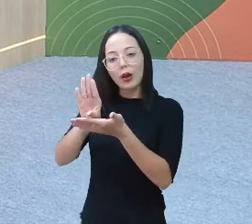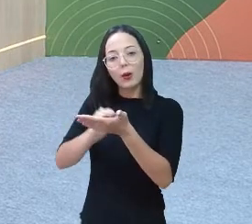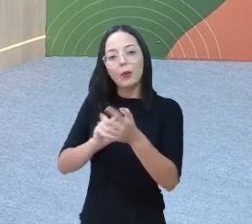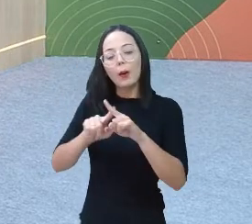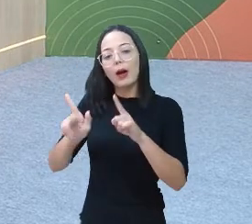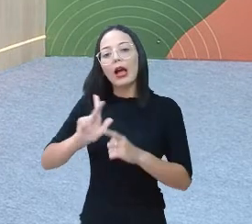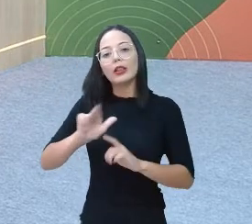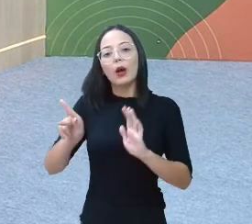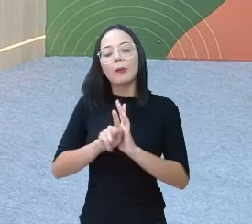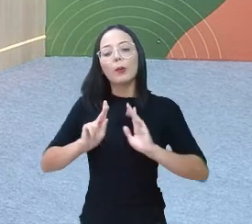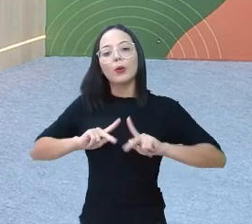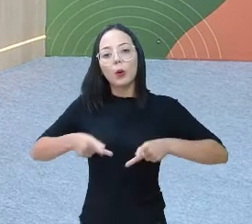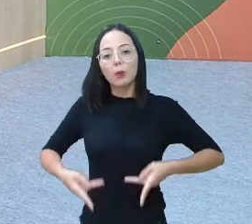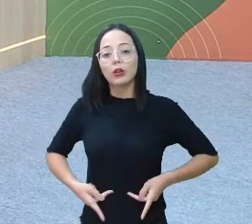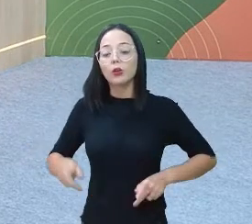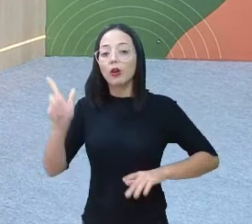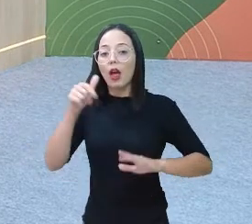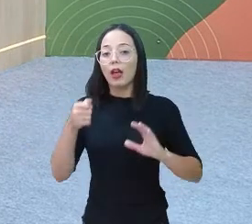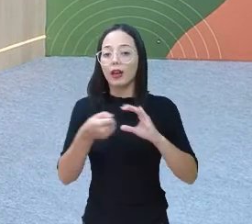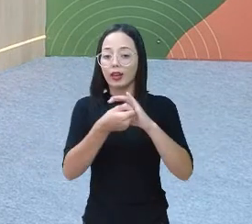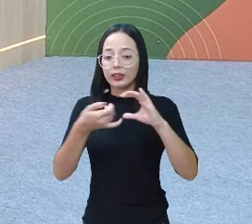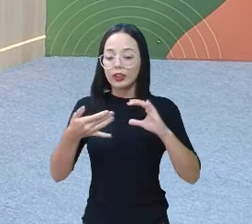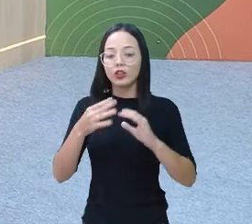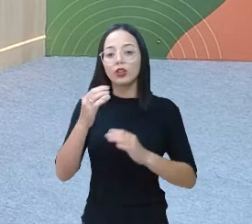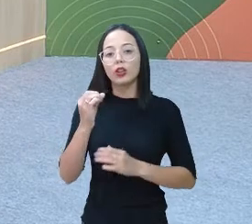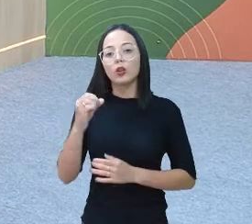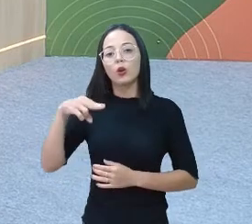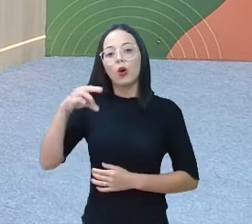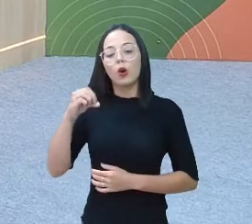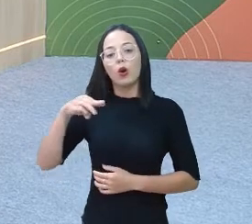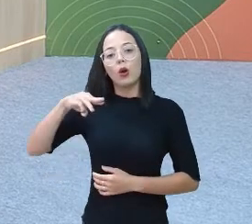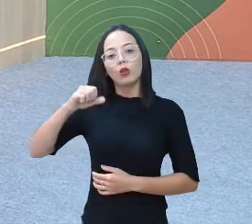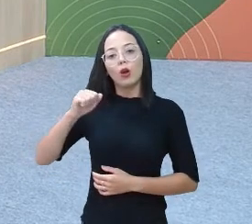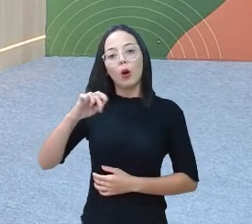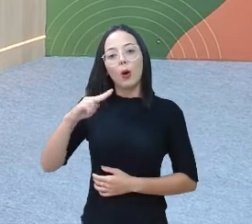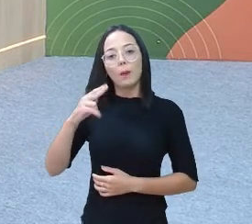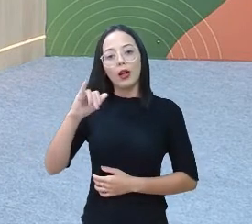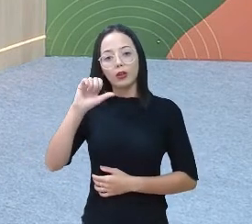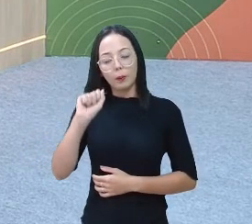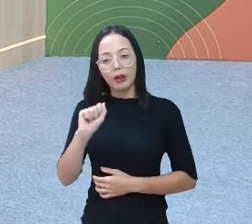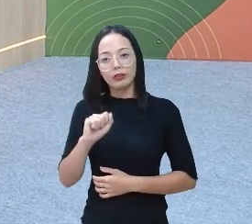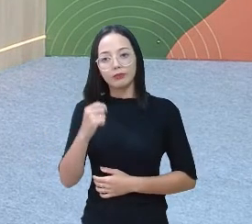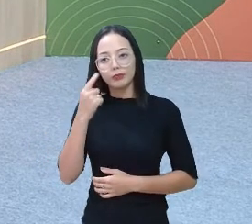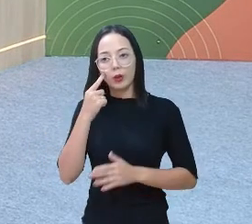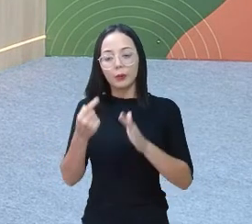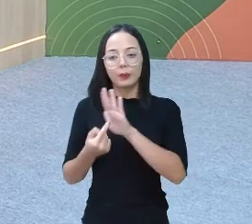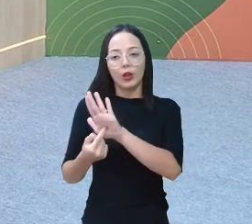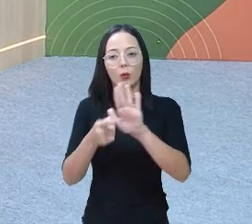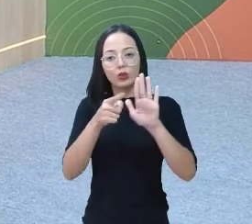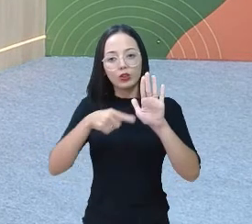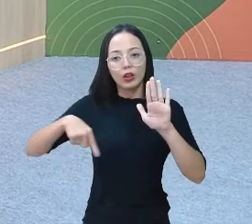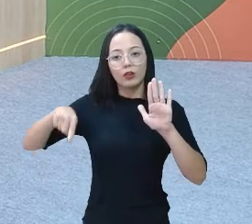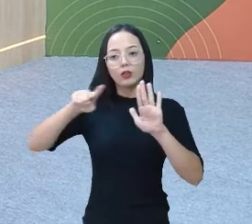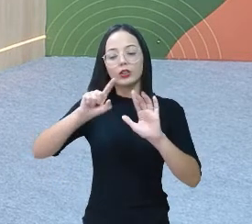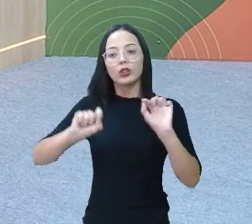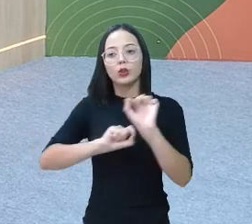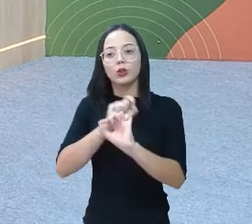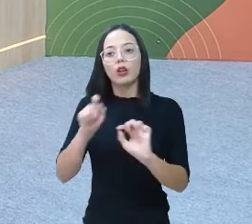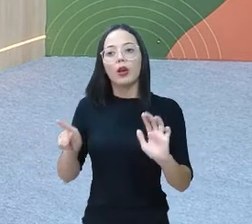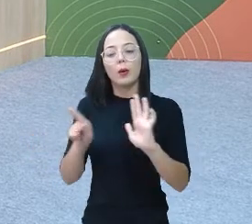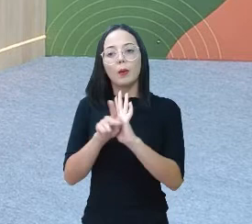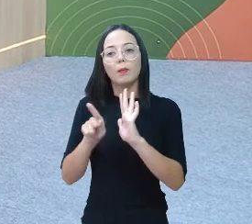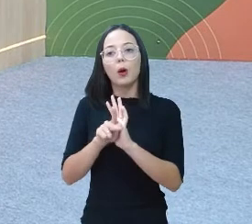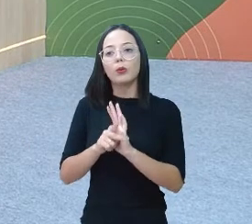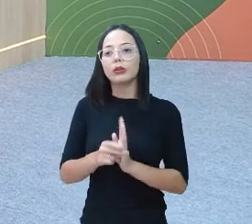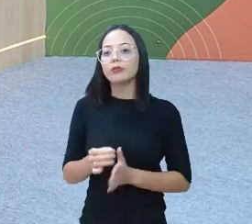humano, caracteriza-se a onomatopeia, tá certo? Então, eu trouxe aqui uma tirinha do humor